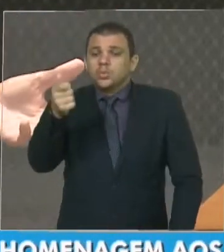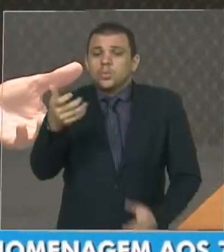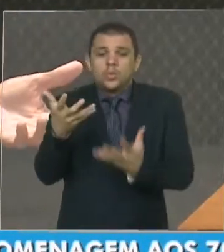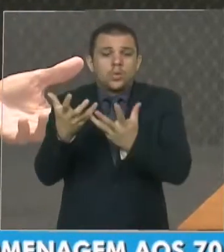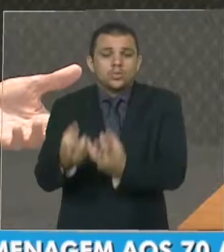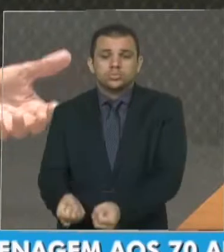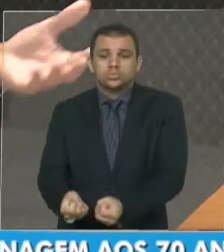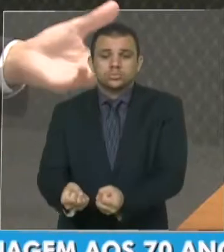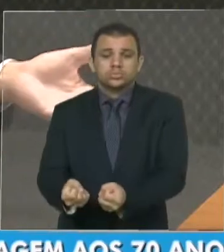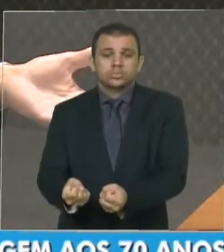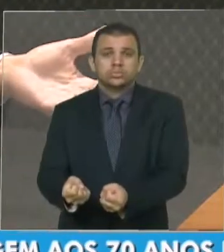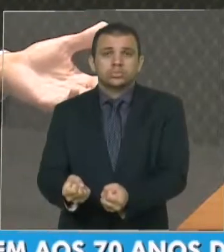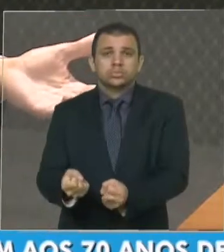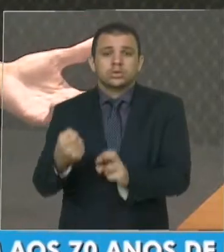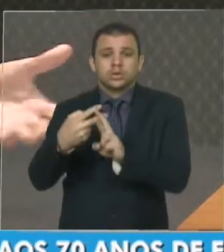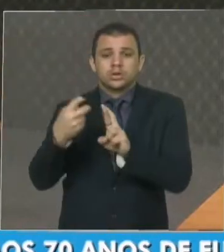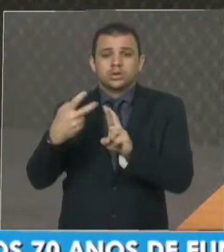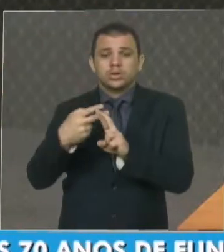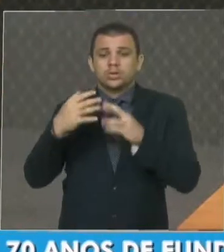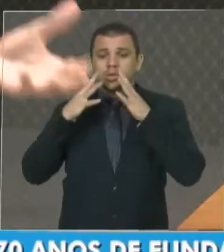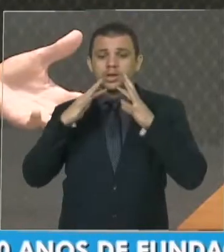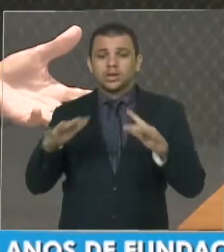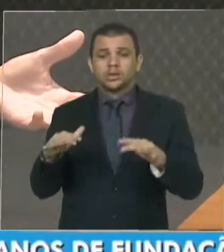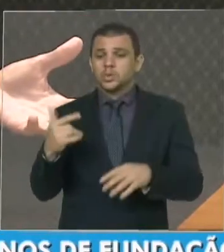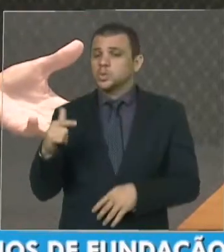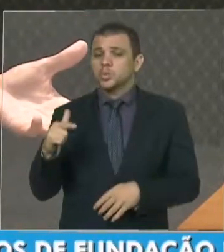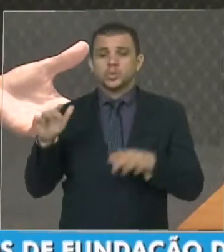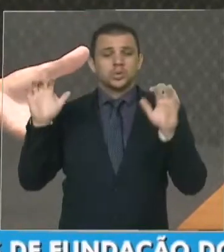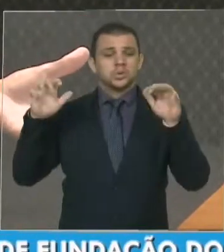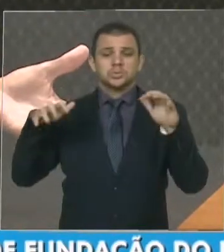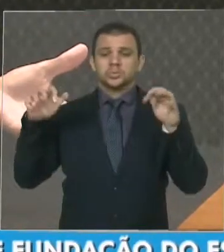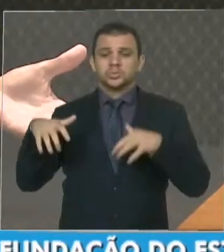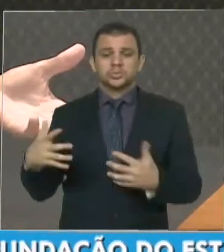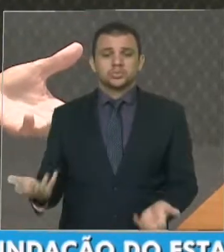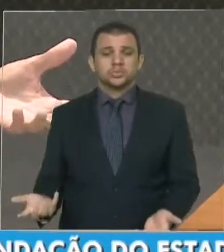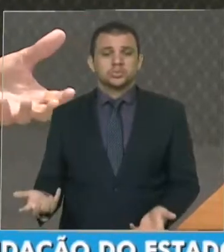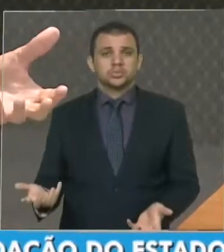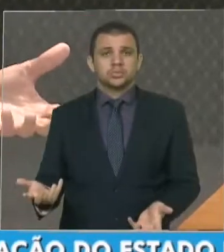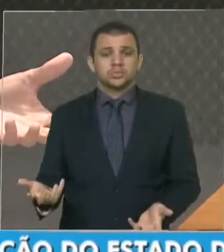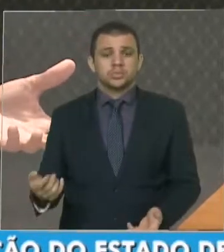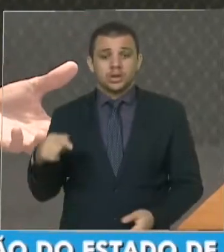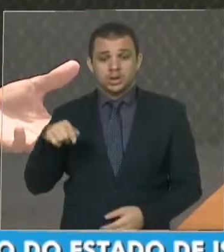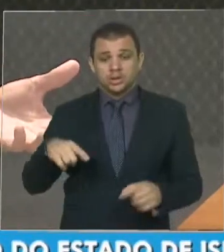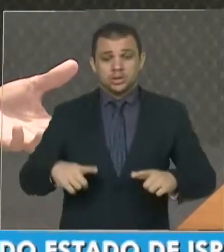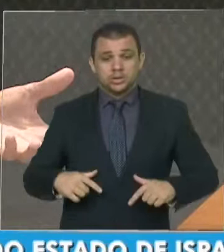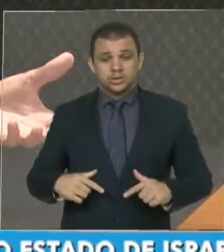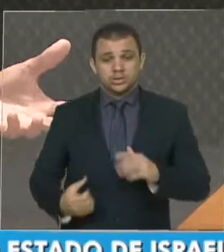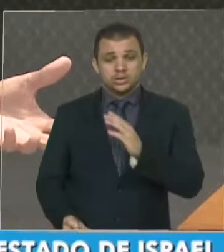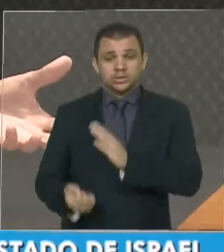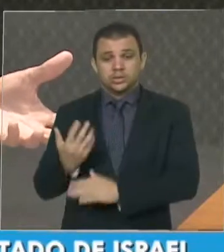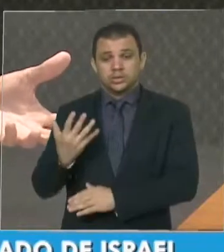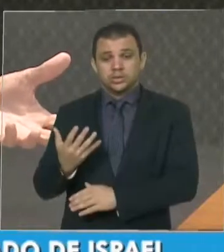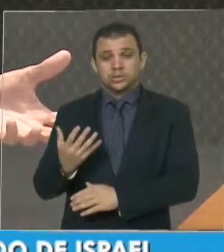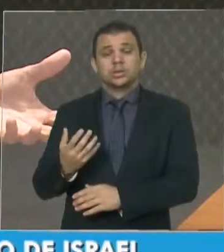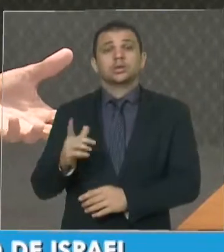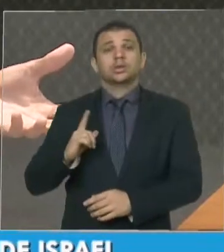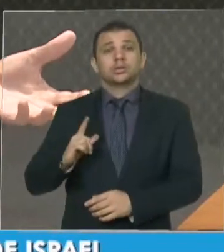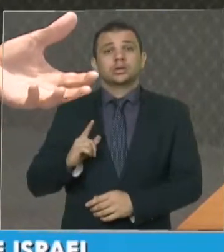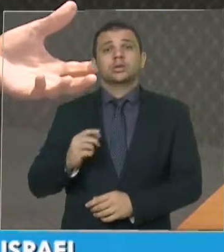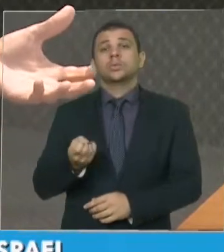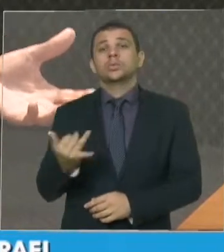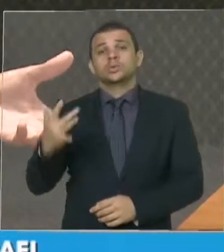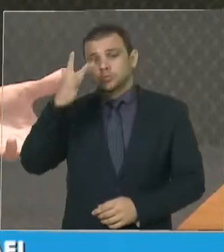recursos naturais, não tem chuva. Israel, quando foi criado, foi 700 mil